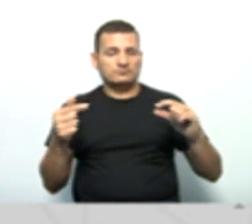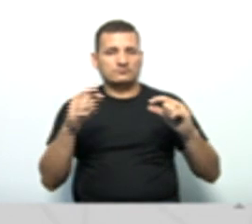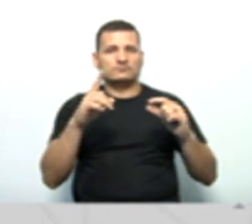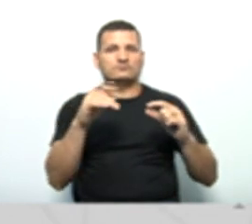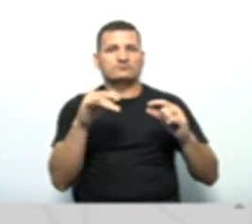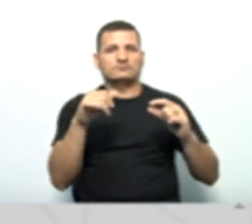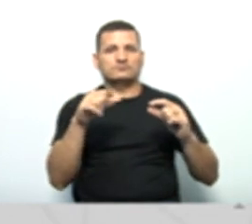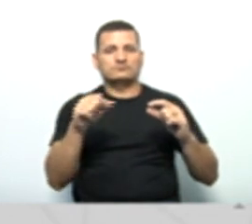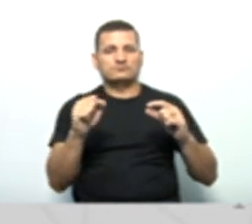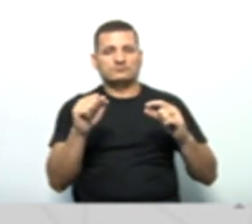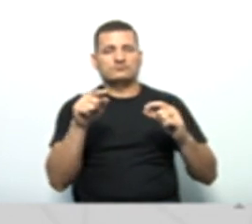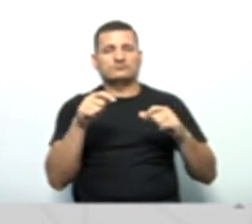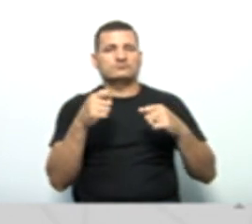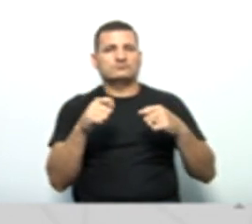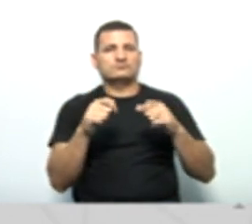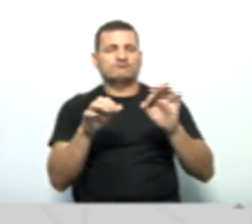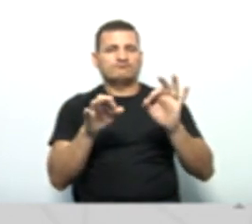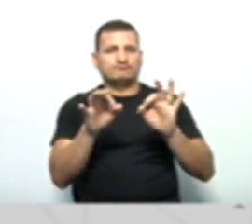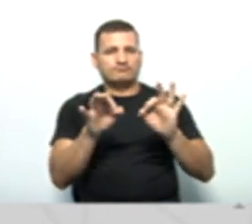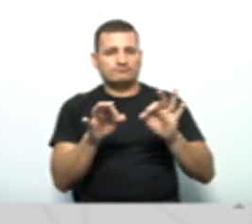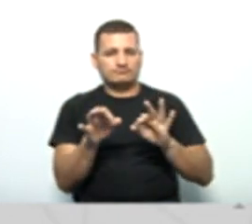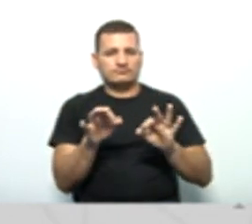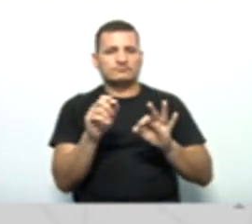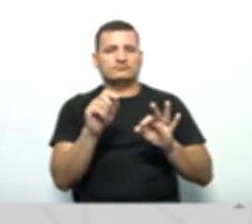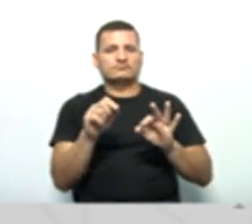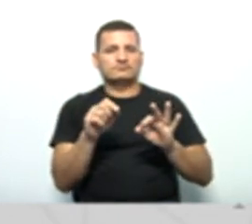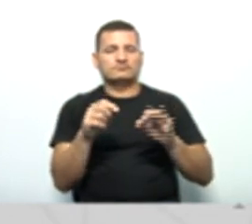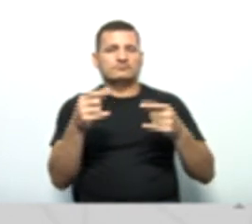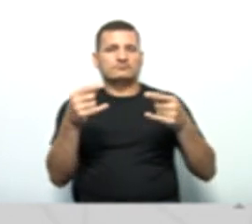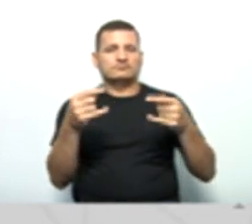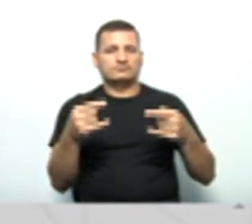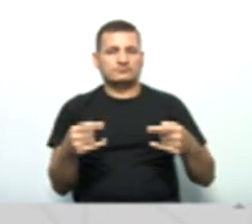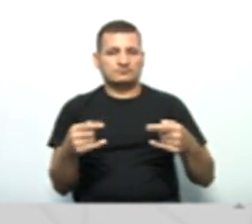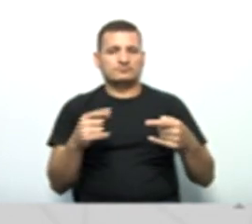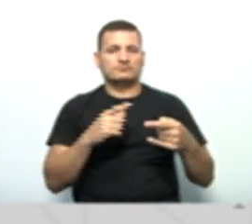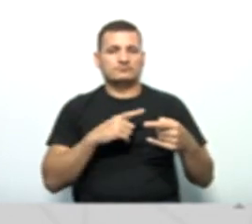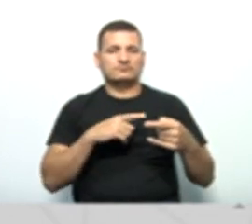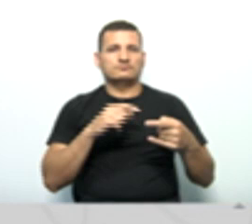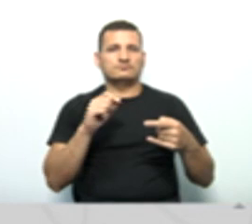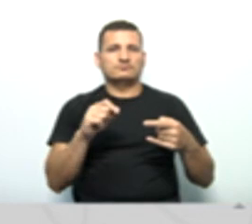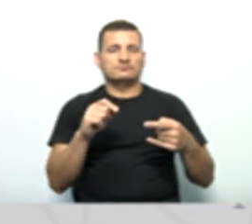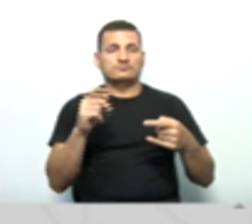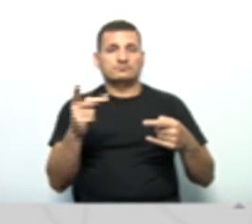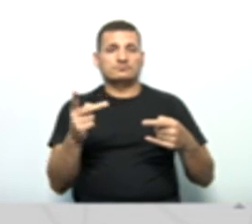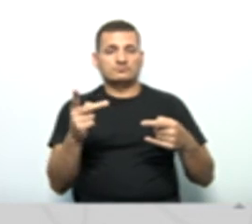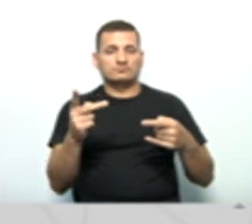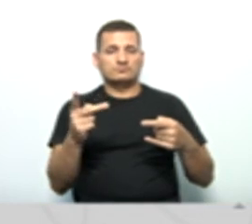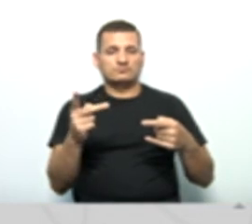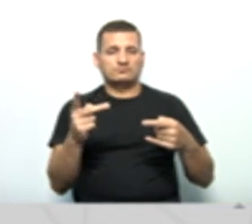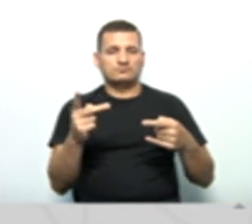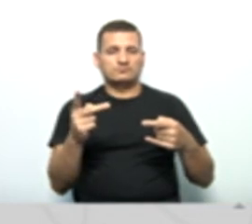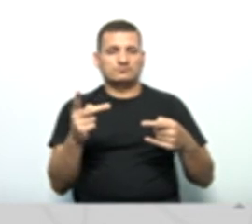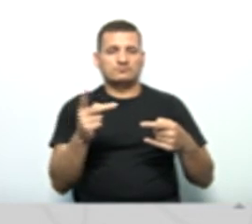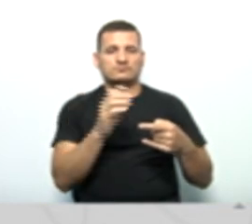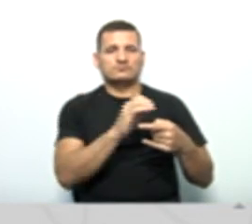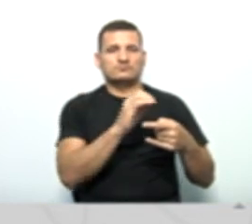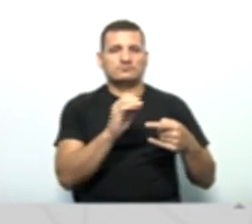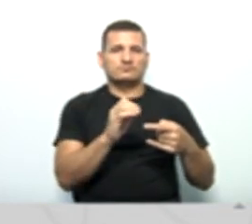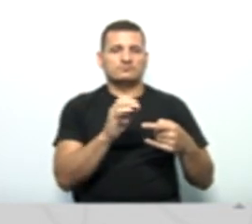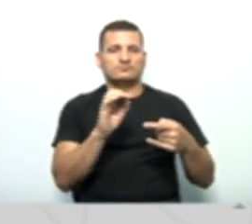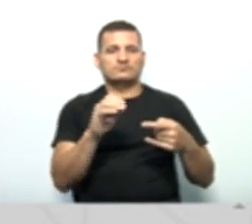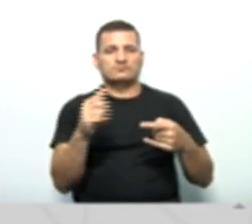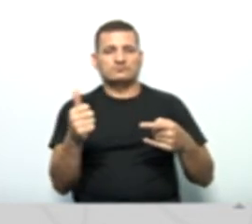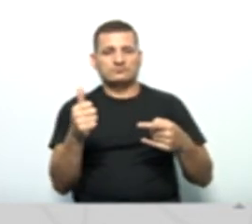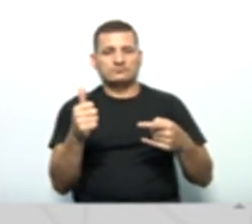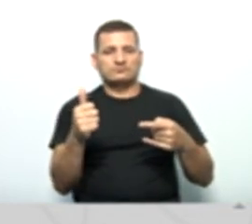dados, você deve construir um script do tipo lista que recebe 2 arrays como elementos 0, 0 e